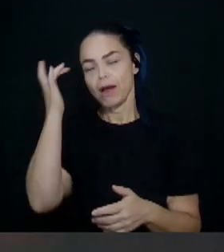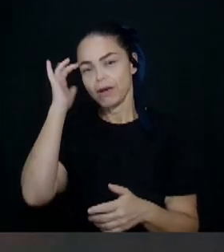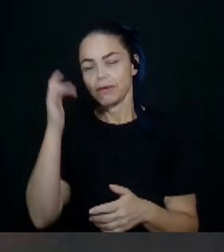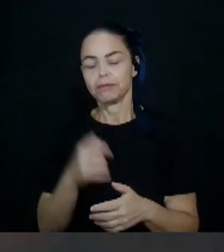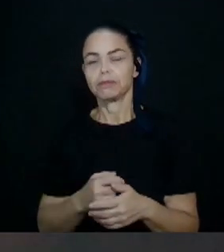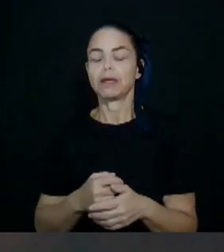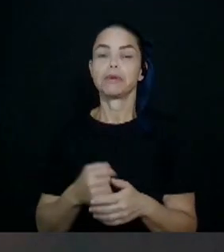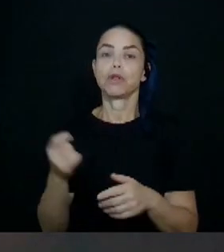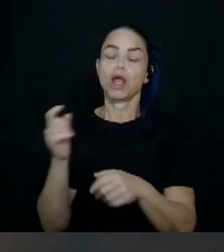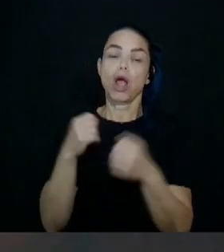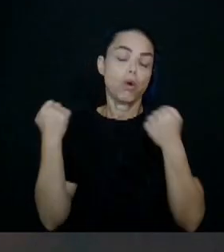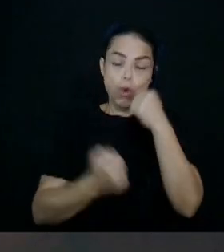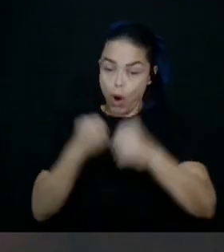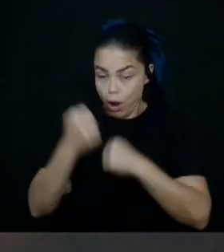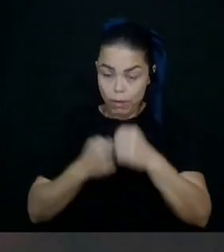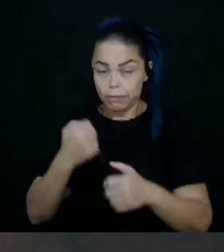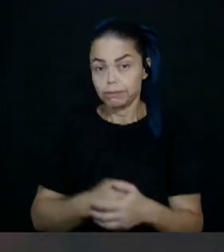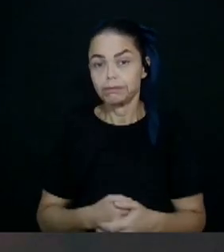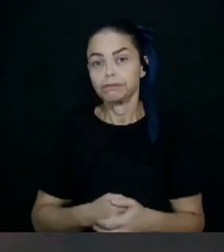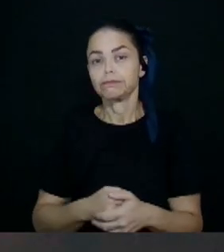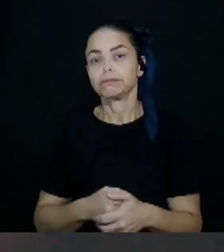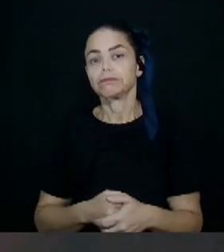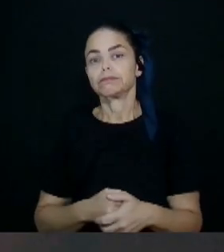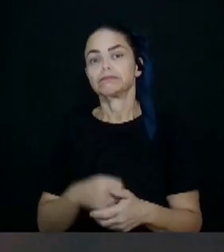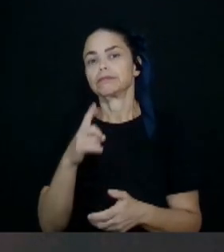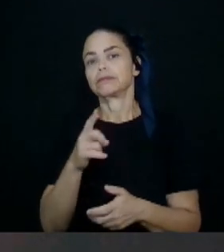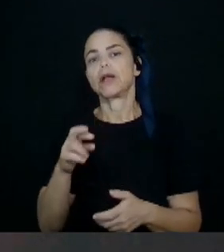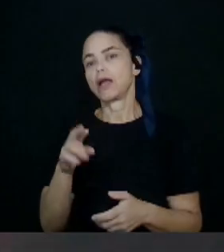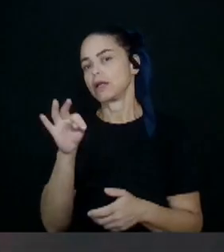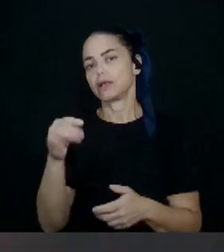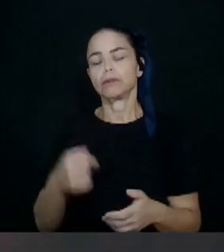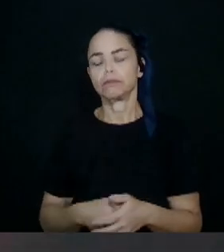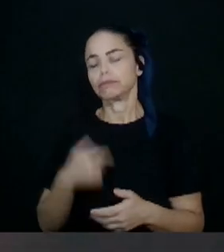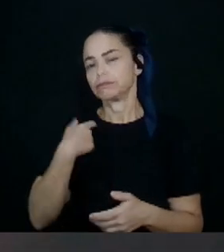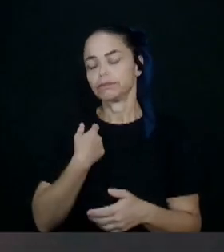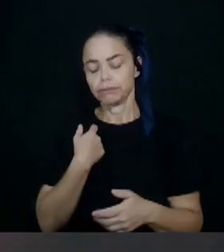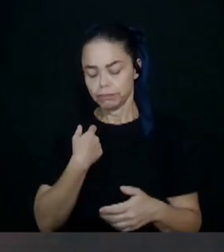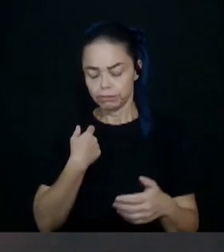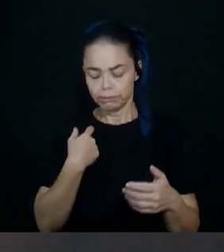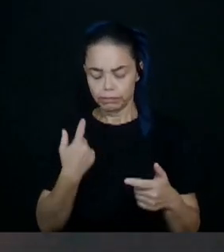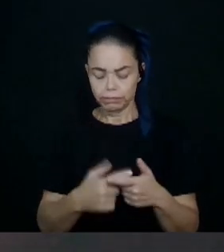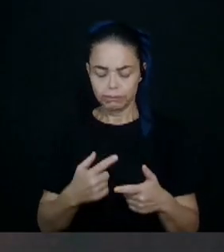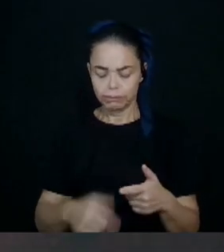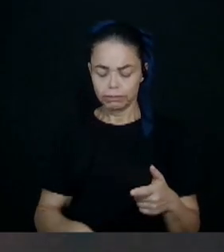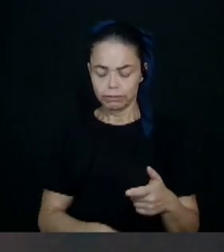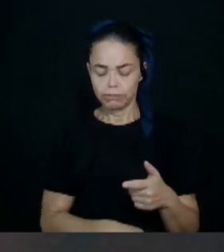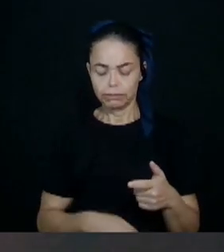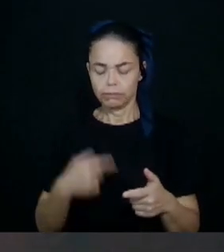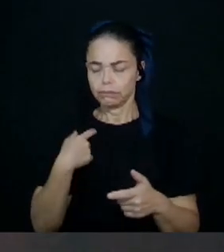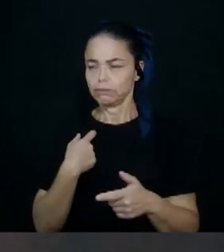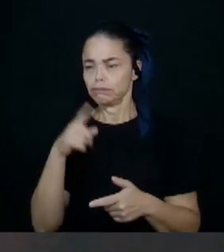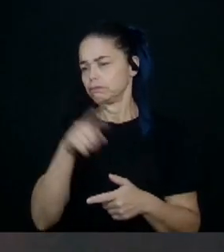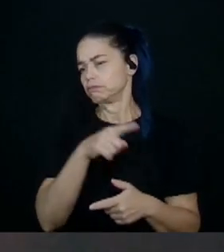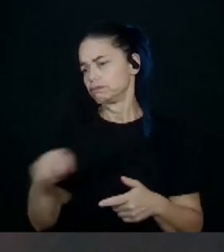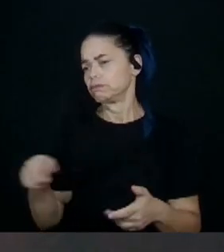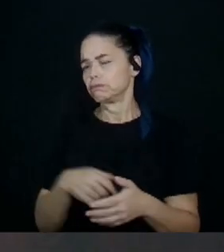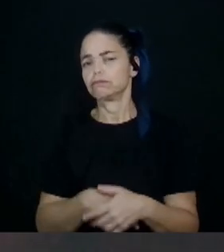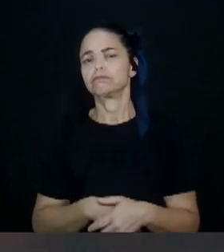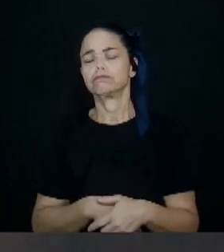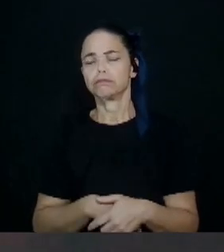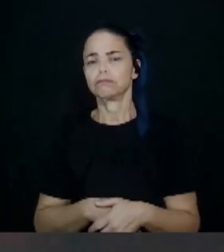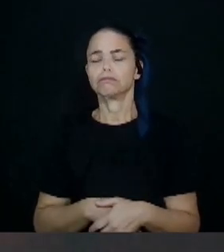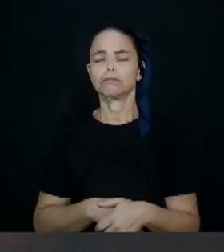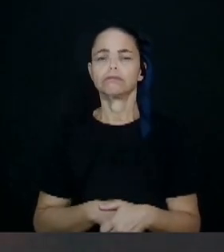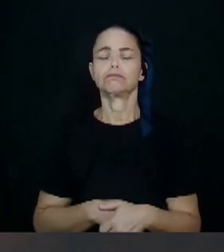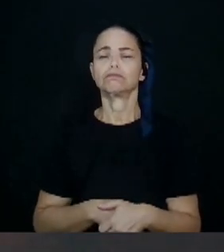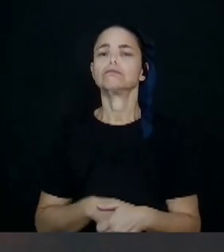o BRT, né? Que é terrestre. Sim. Eu, na minha concepção, eu falei assim, por que eu não ponho suspenso? Porque eu acho que é uma coisa que vai muito